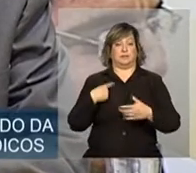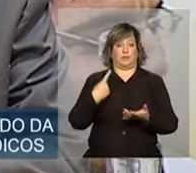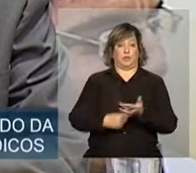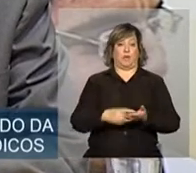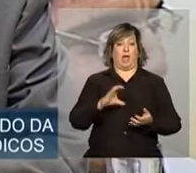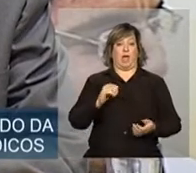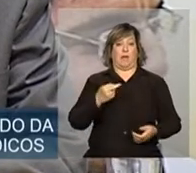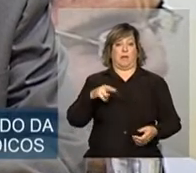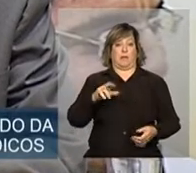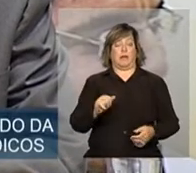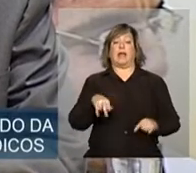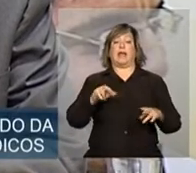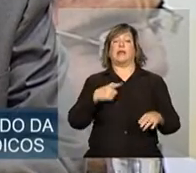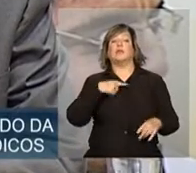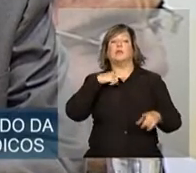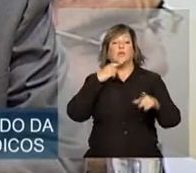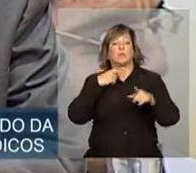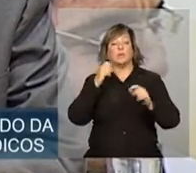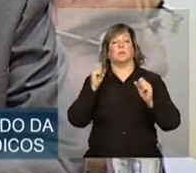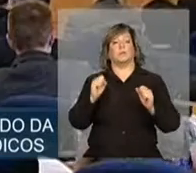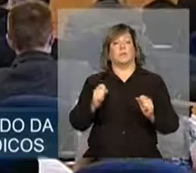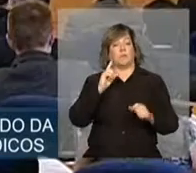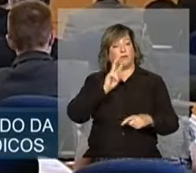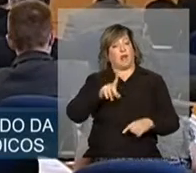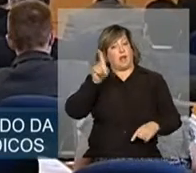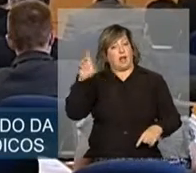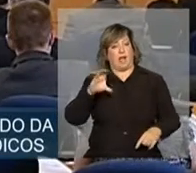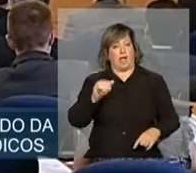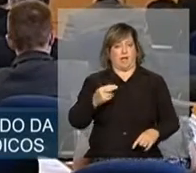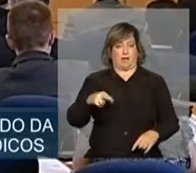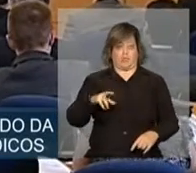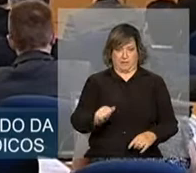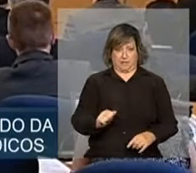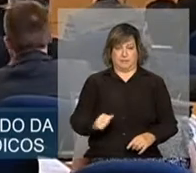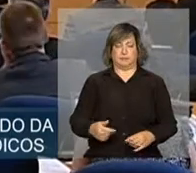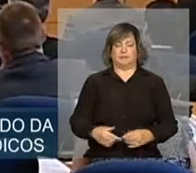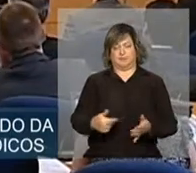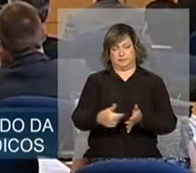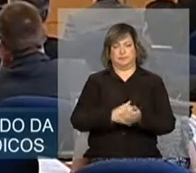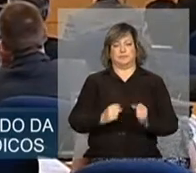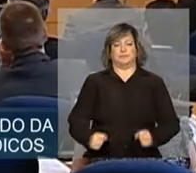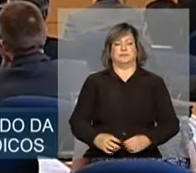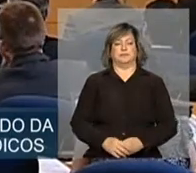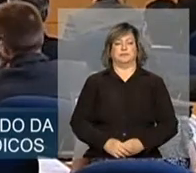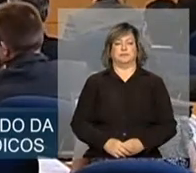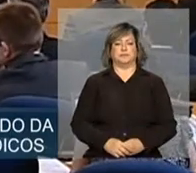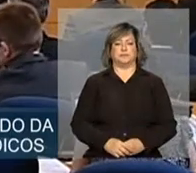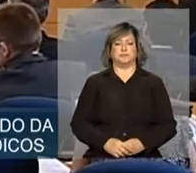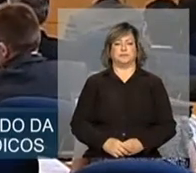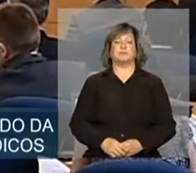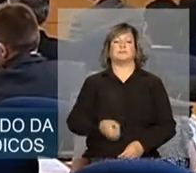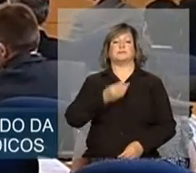especial na Câmara quem tiver mais dúvidas Esses foram acompanhar na comissão especial da câmara vai poder saber